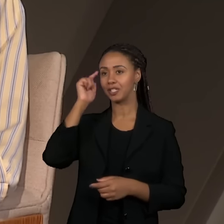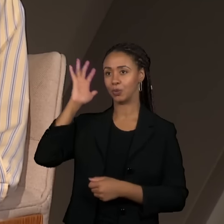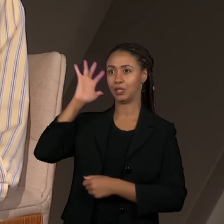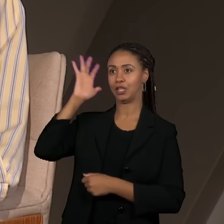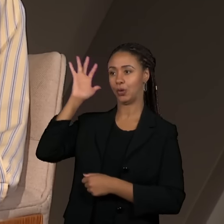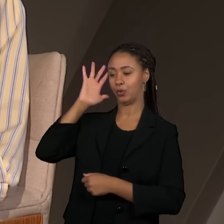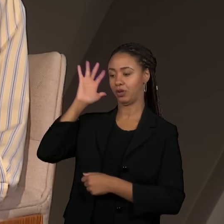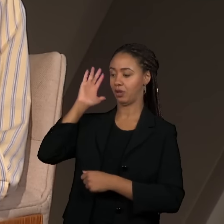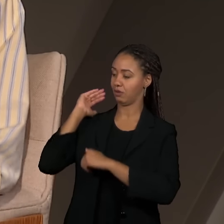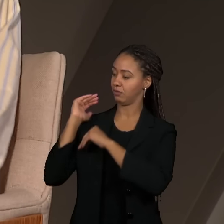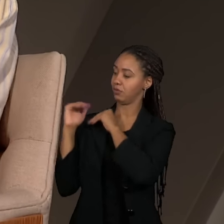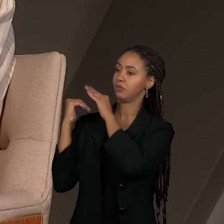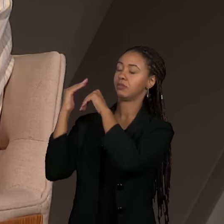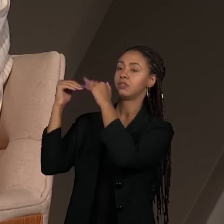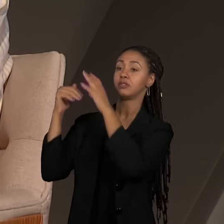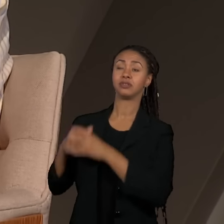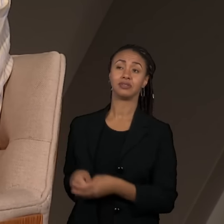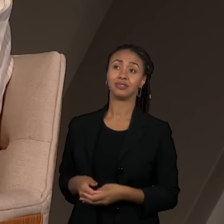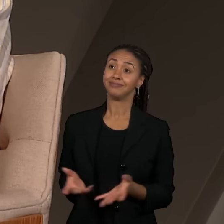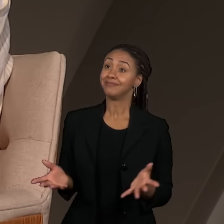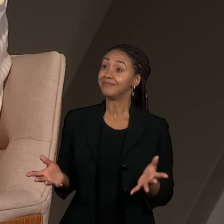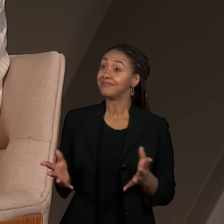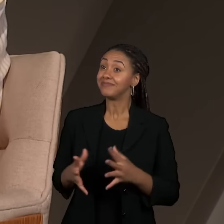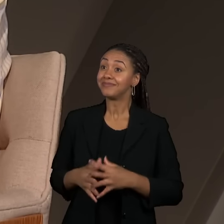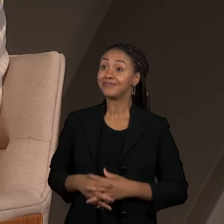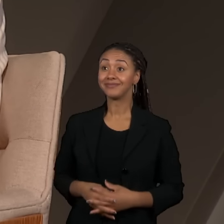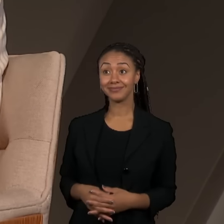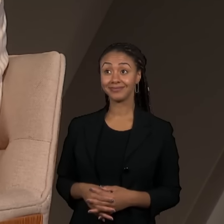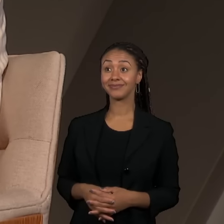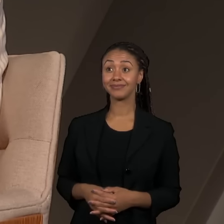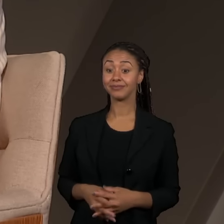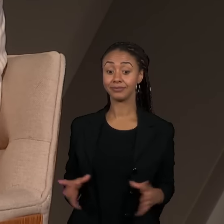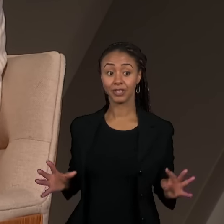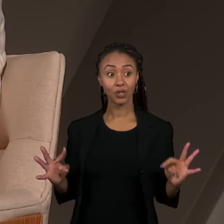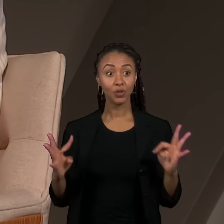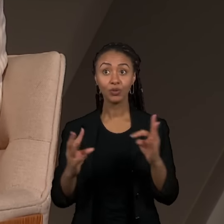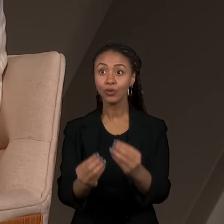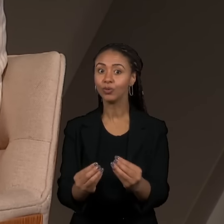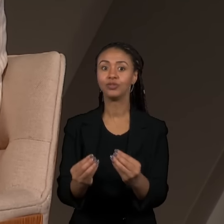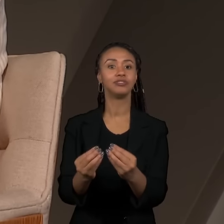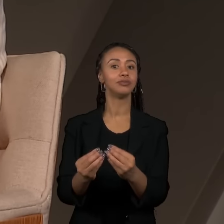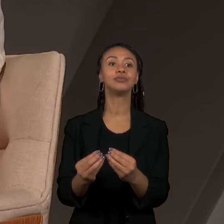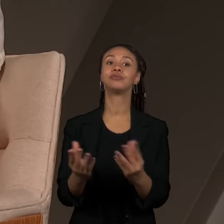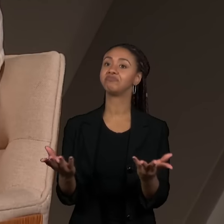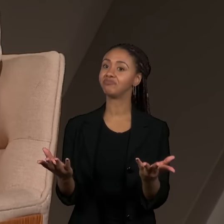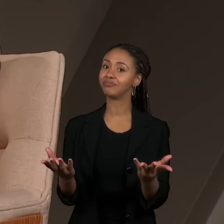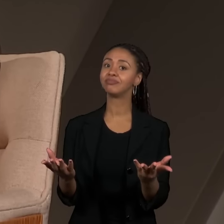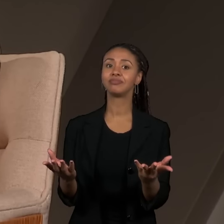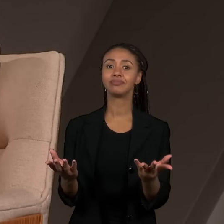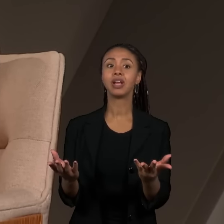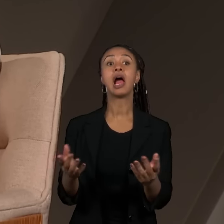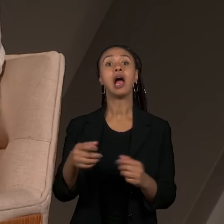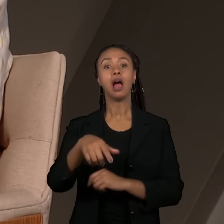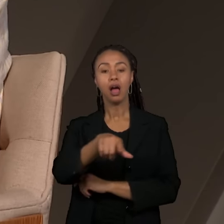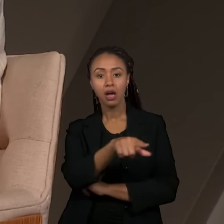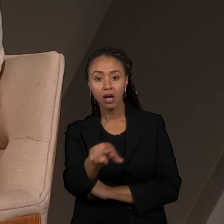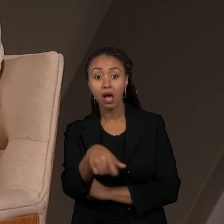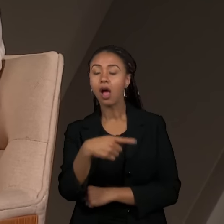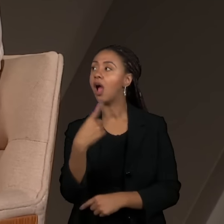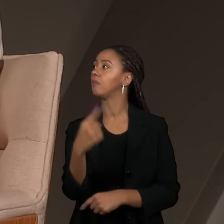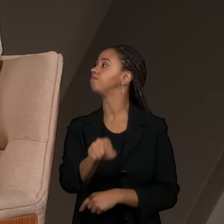público né de modo que todo mundo pode olhar e falar ó aqui tem equação do segundo grau